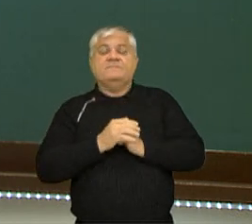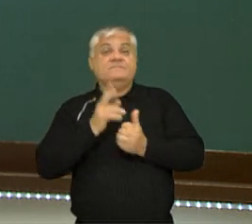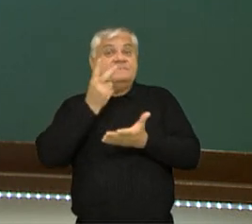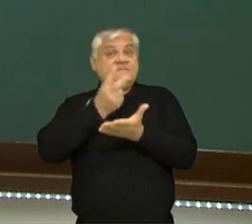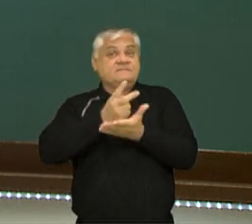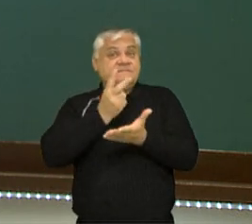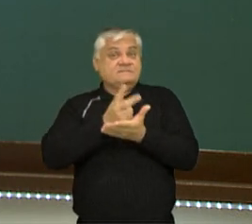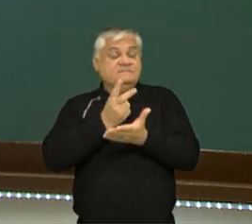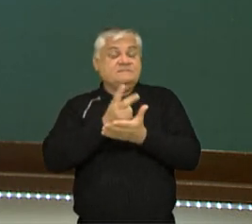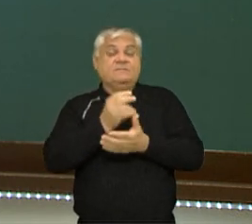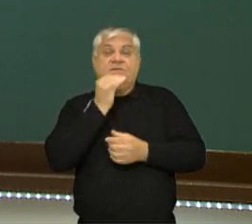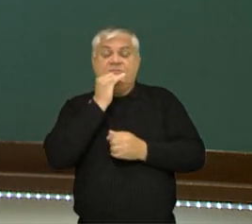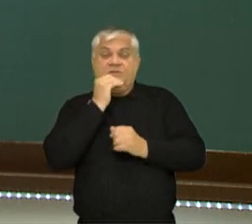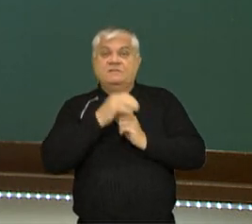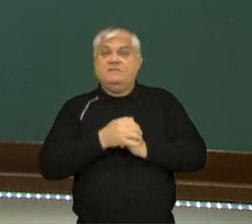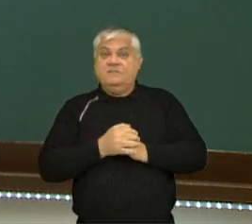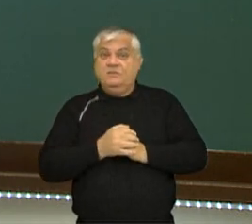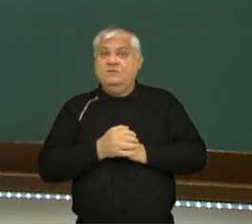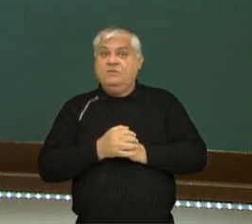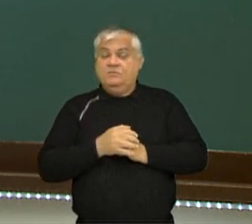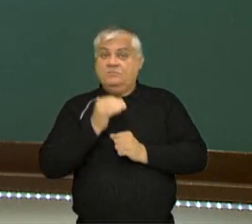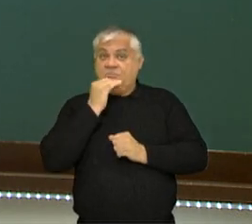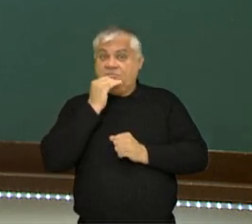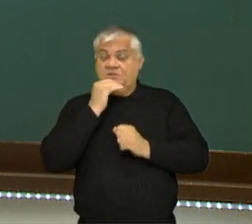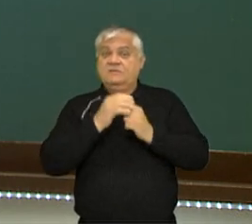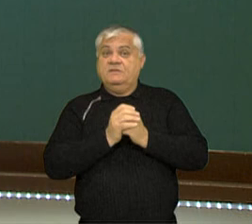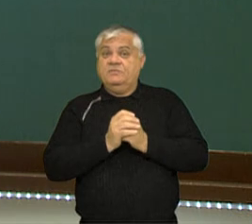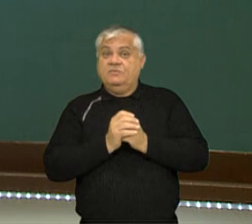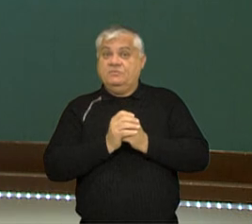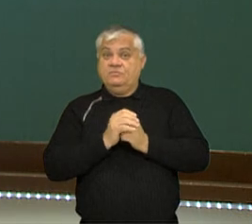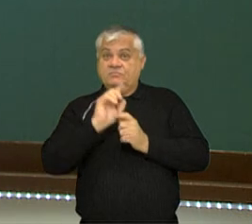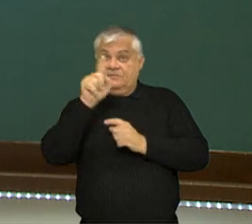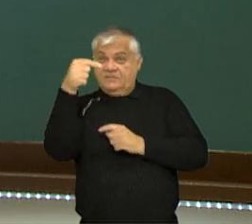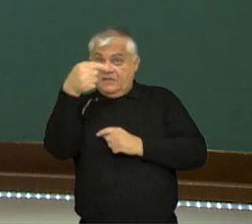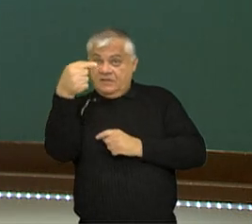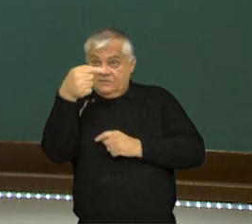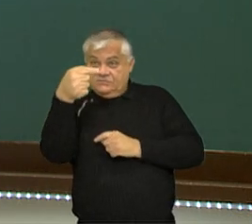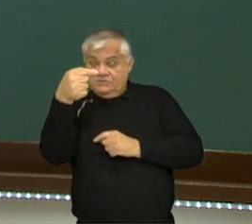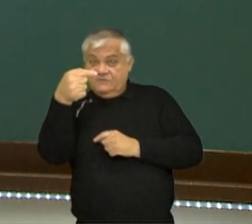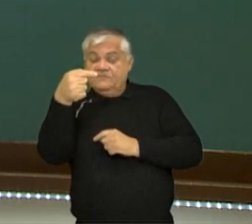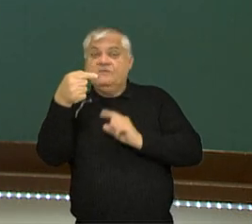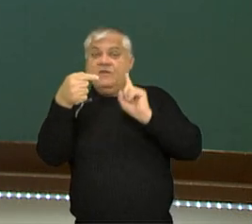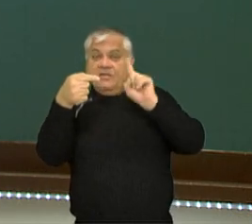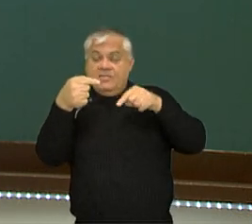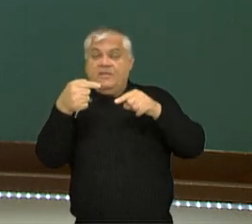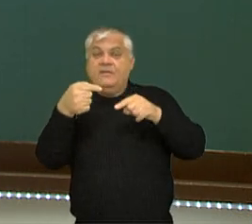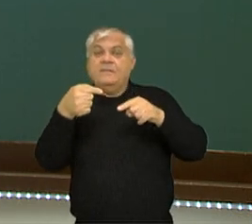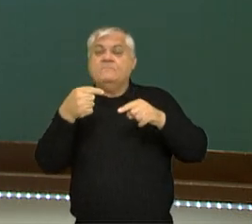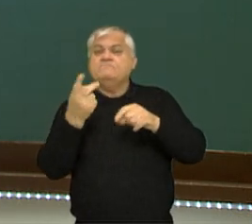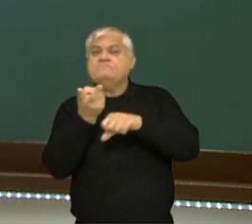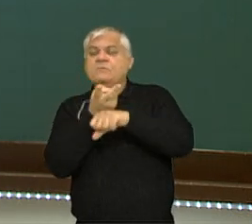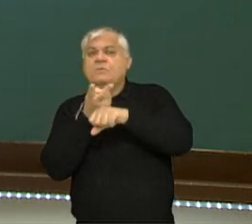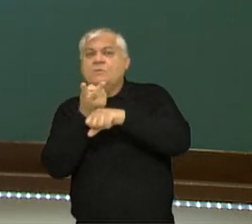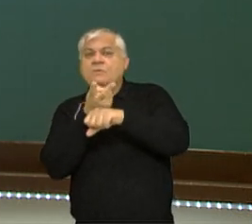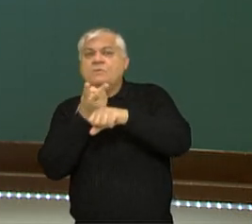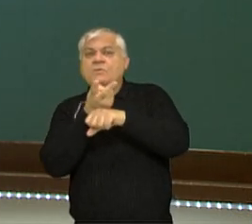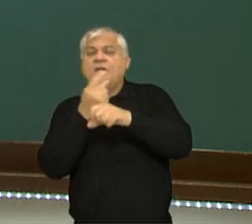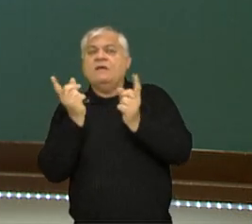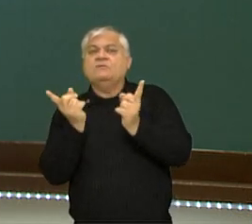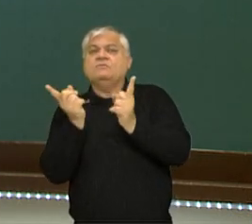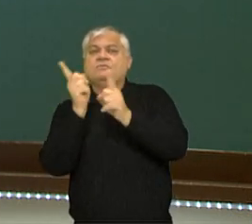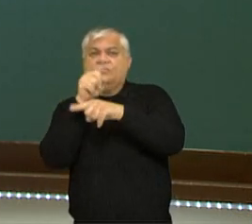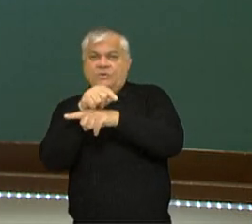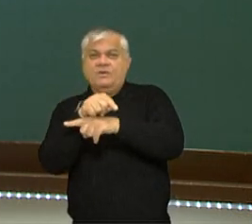Sempre quando nós temos um expoente negativo, nós temos que encontrar o inverso